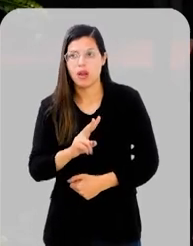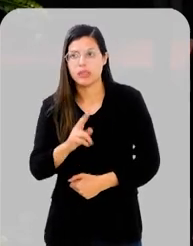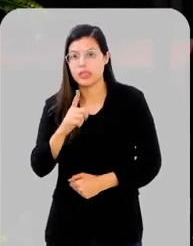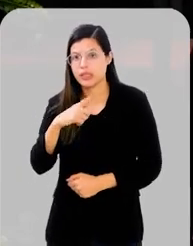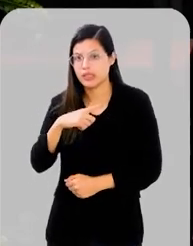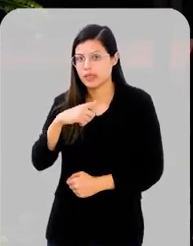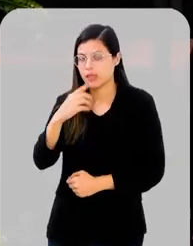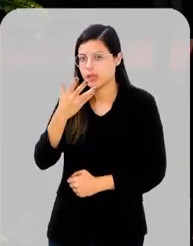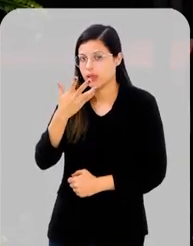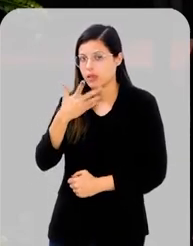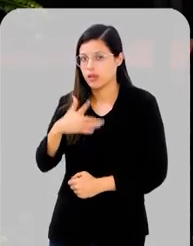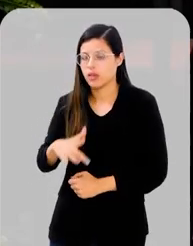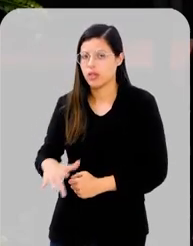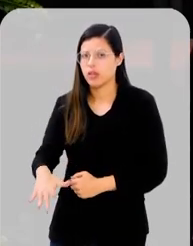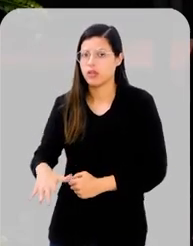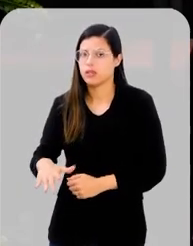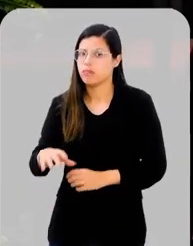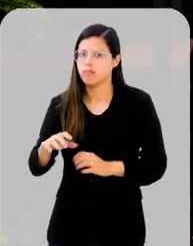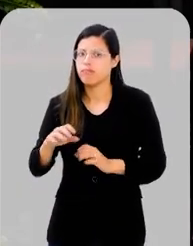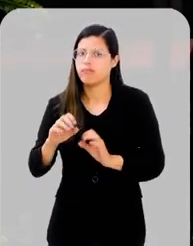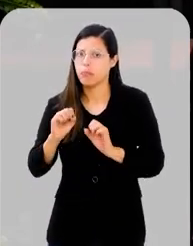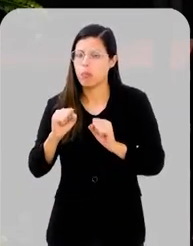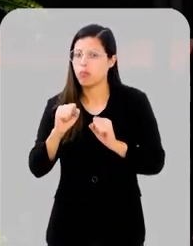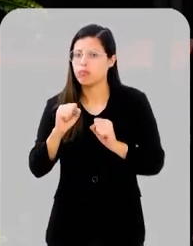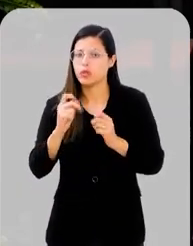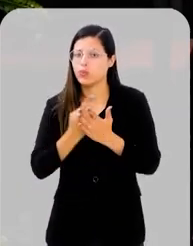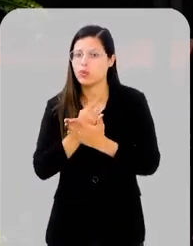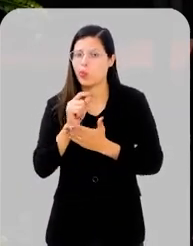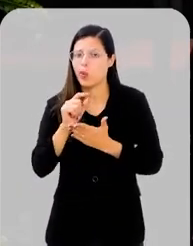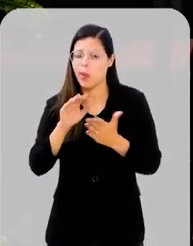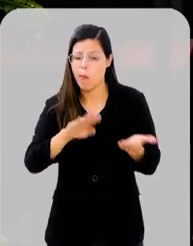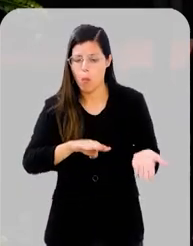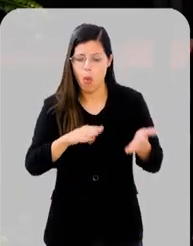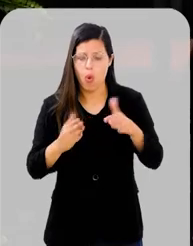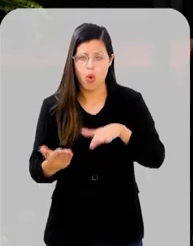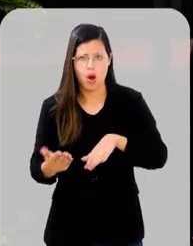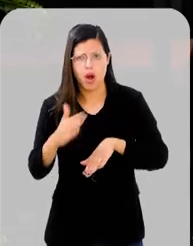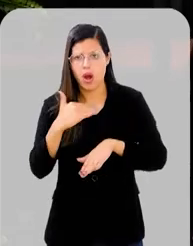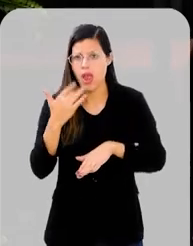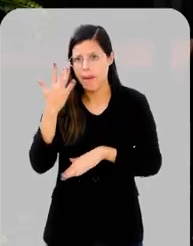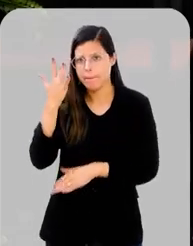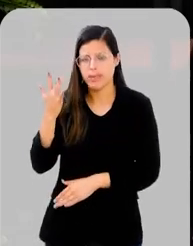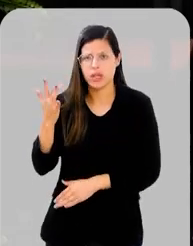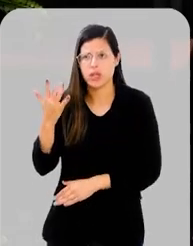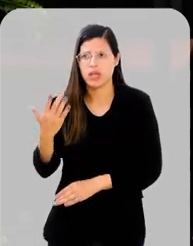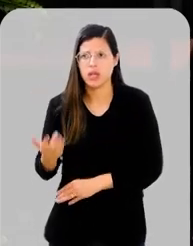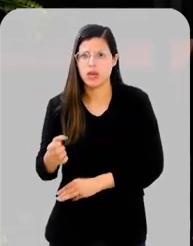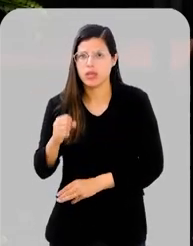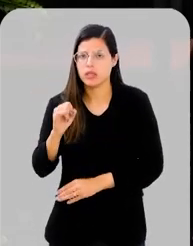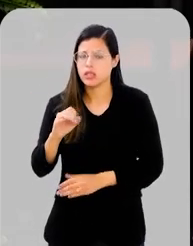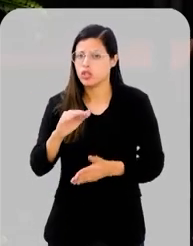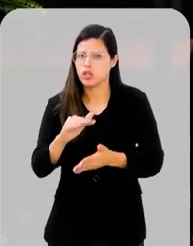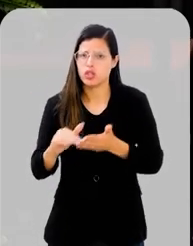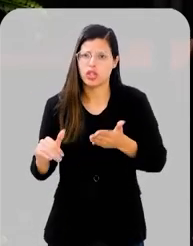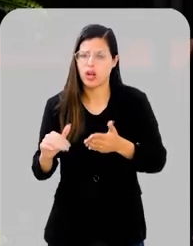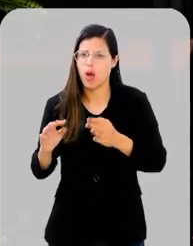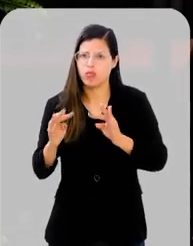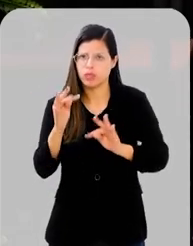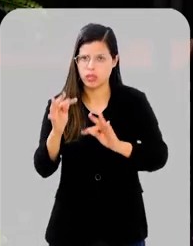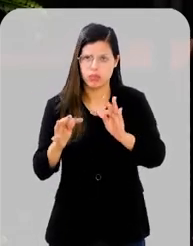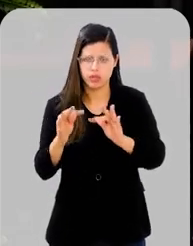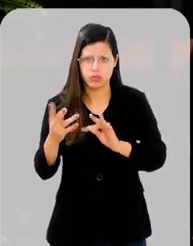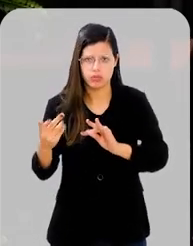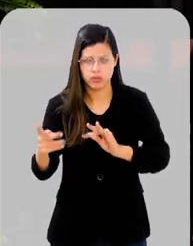tem criança que pode morrer amanhã não Agora se você for lá e tirar o homec